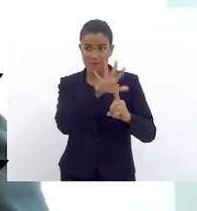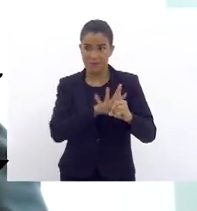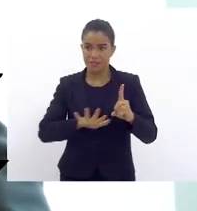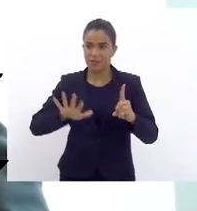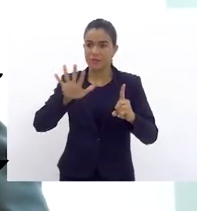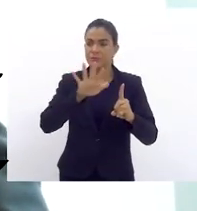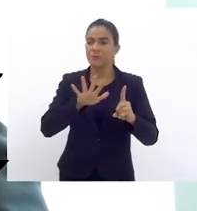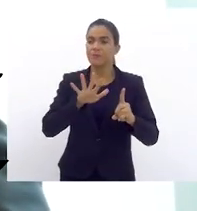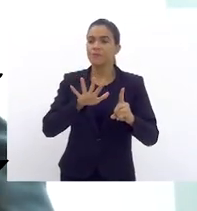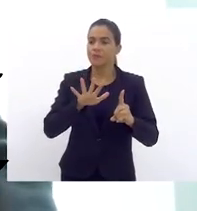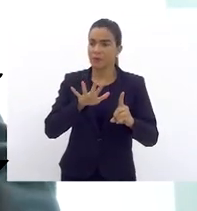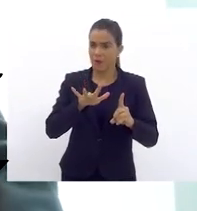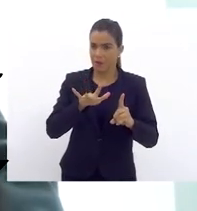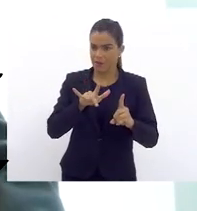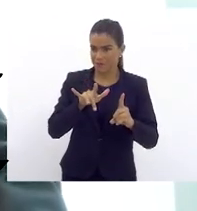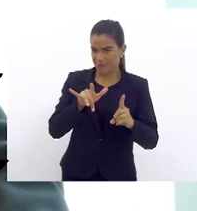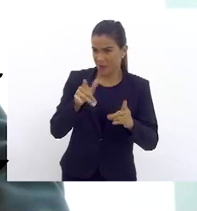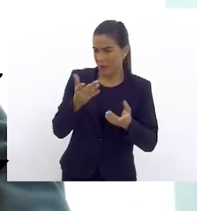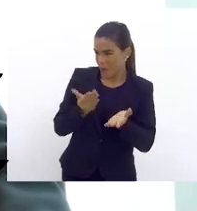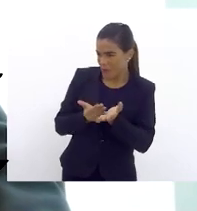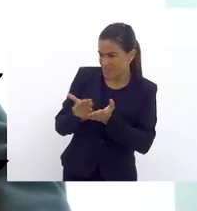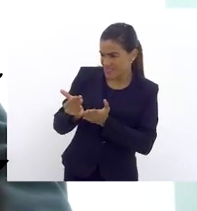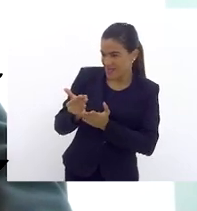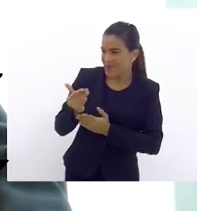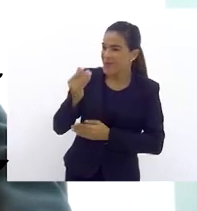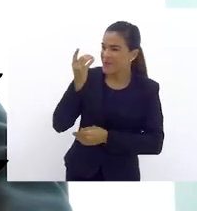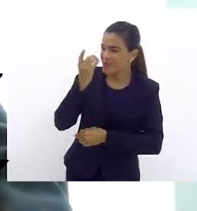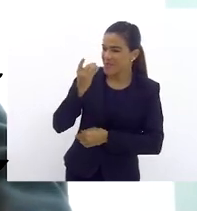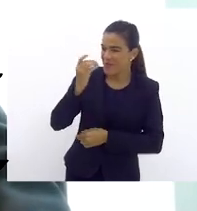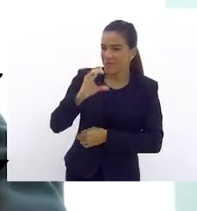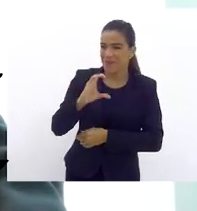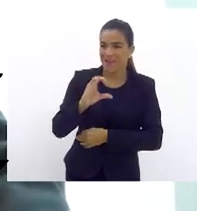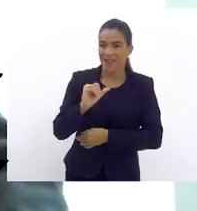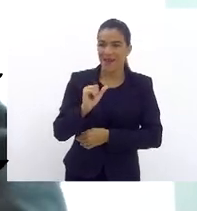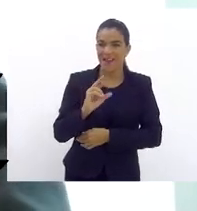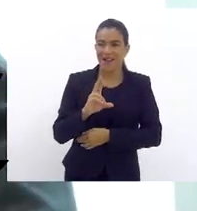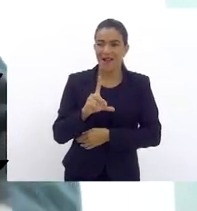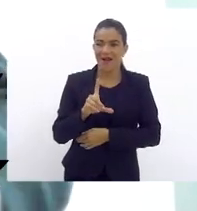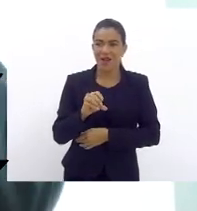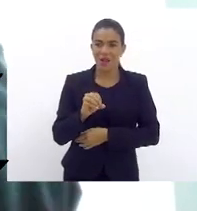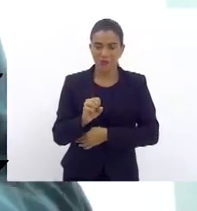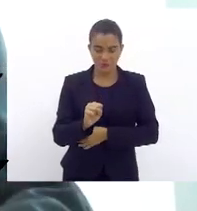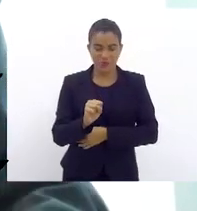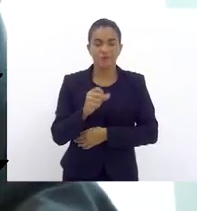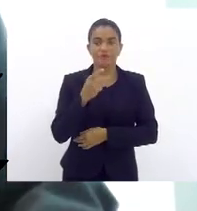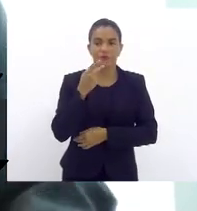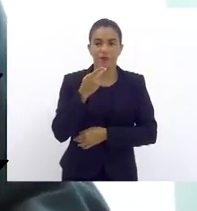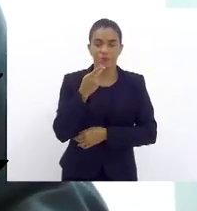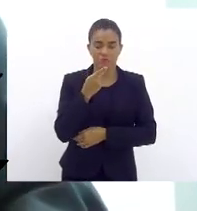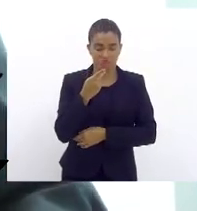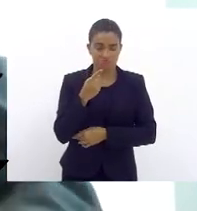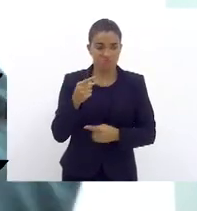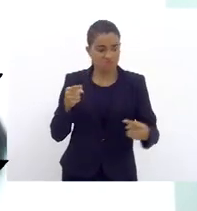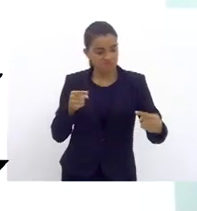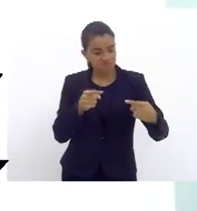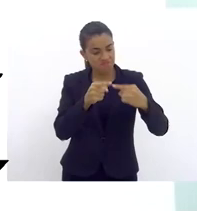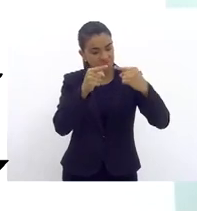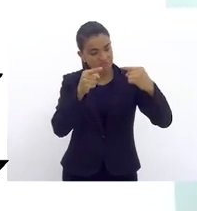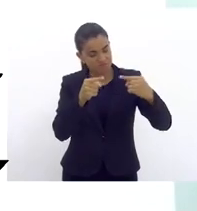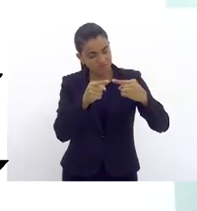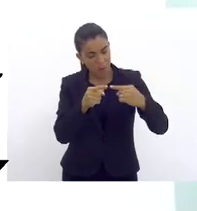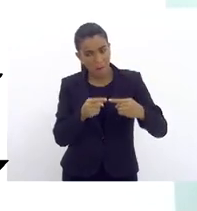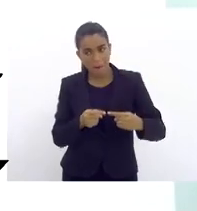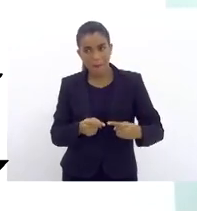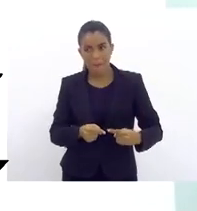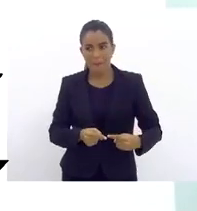aqui a a o início quando o deputado Carlos smigo falou acho que de uma coisa muito importante que eu acho que coincide bem Professor José Marcon